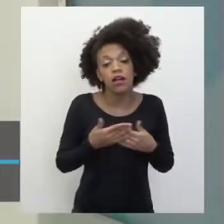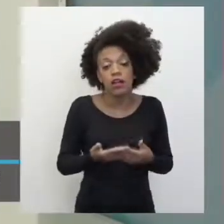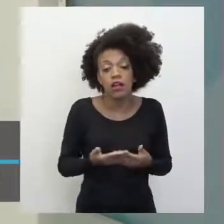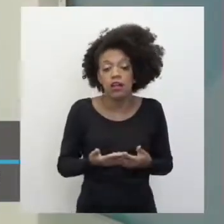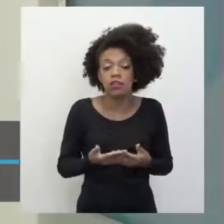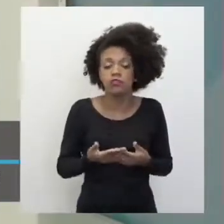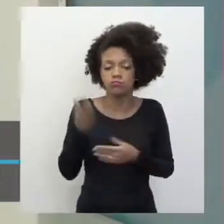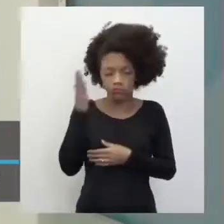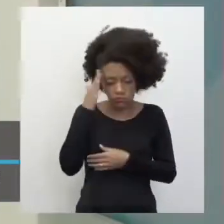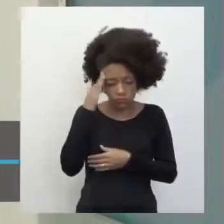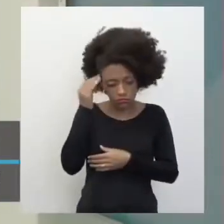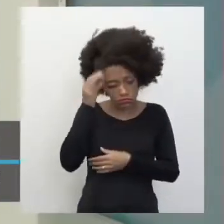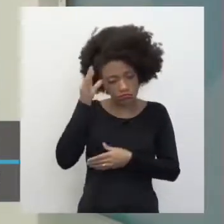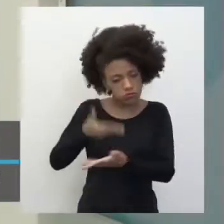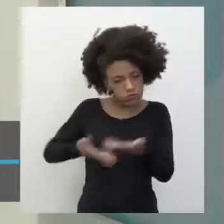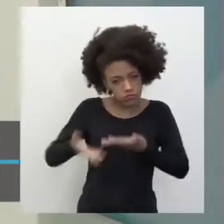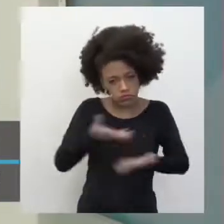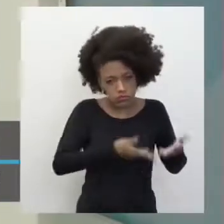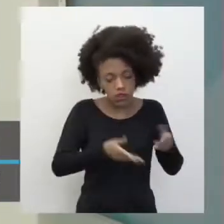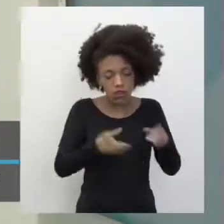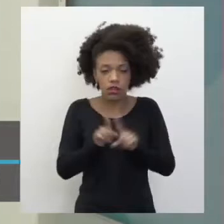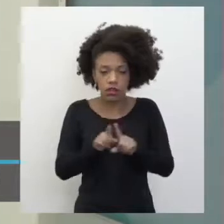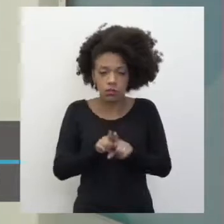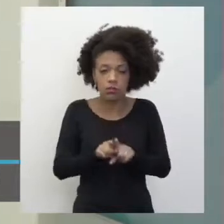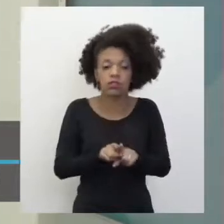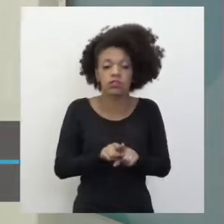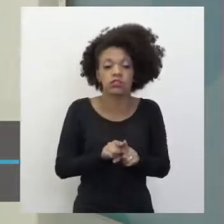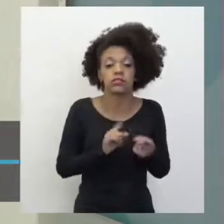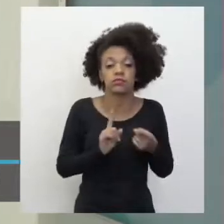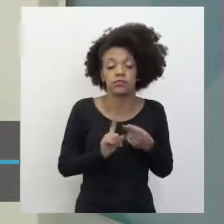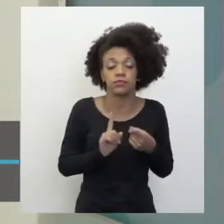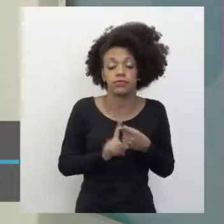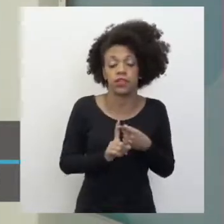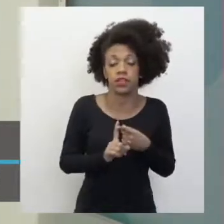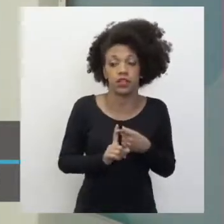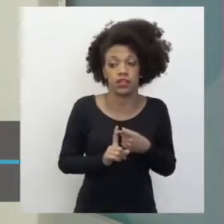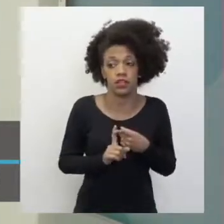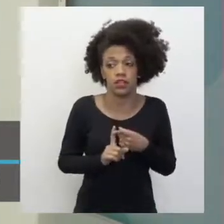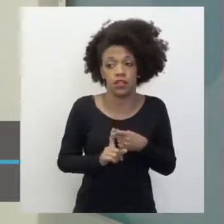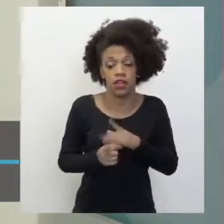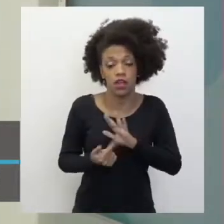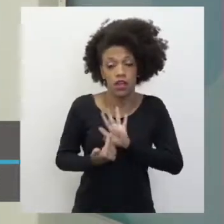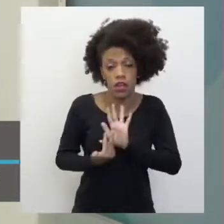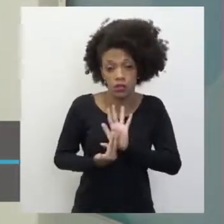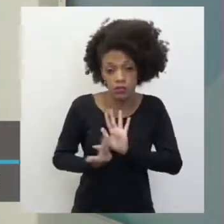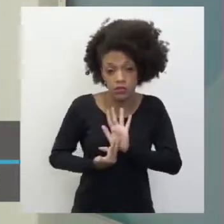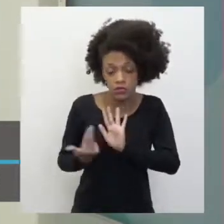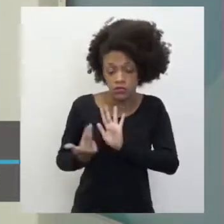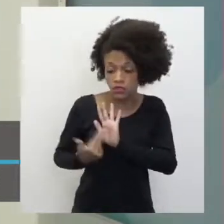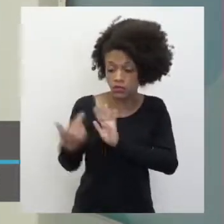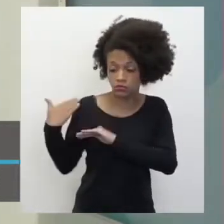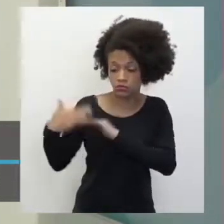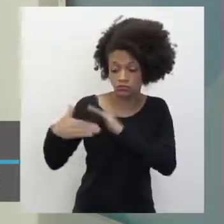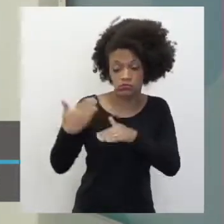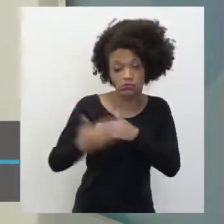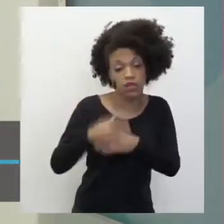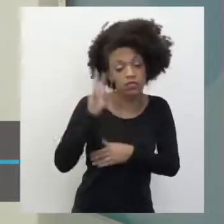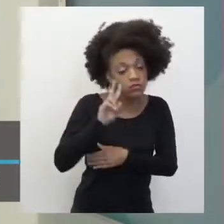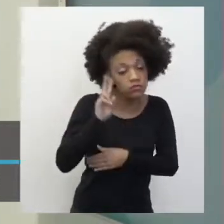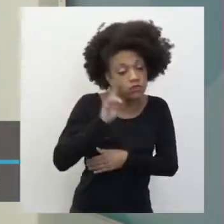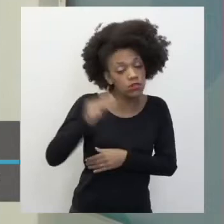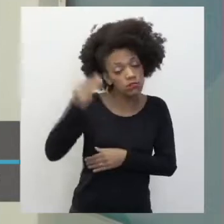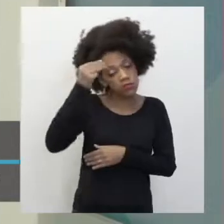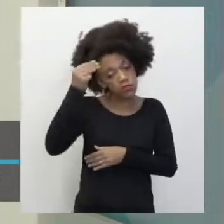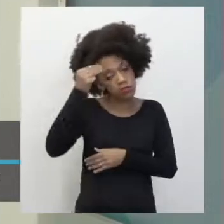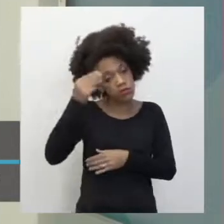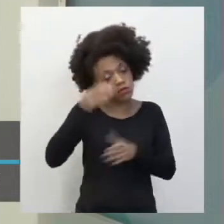saberes humanos, eles também funcionam como guardiões da história e da memória